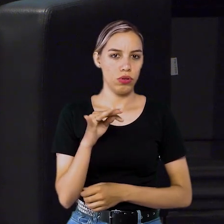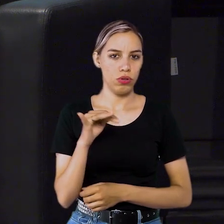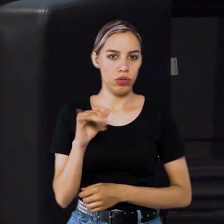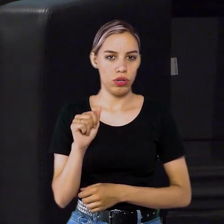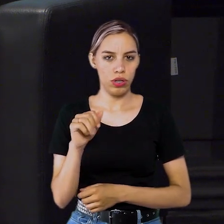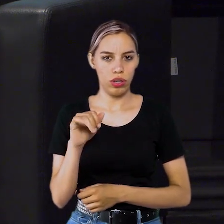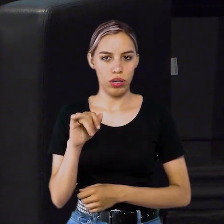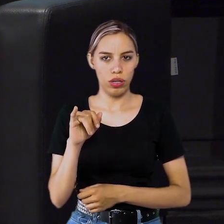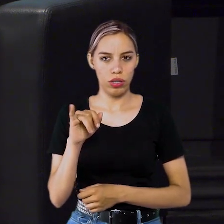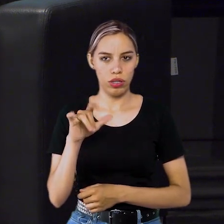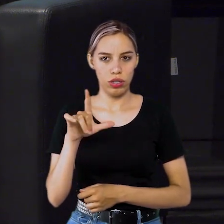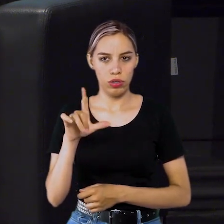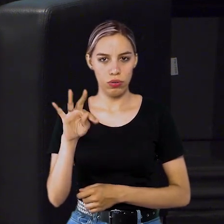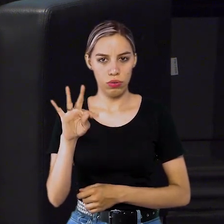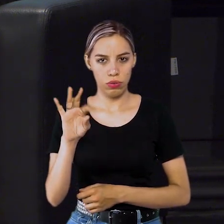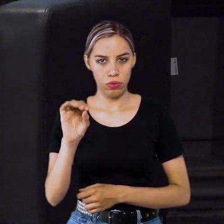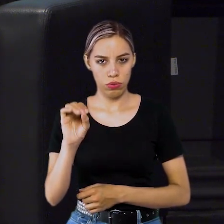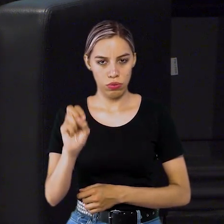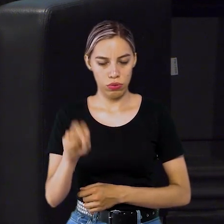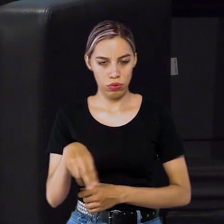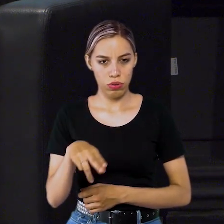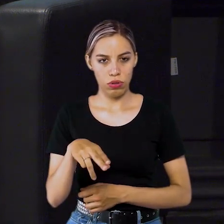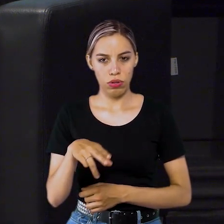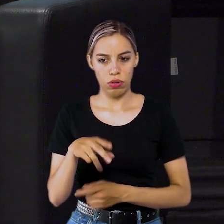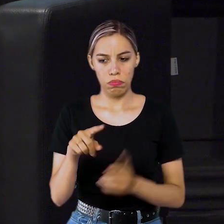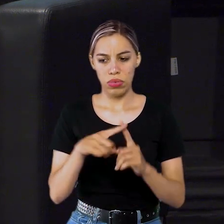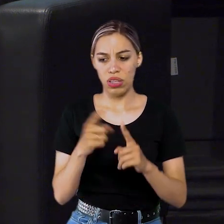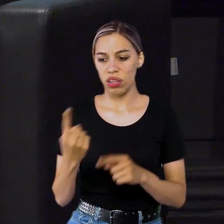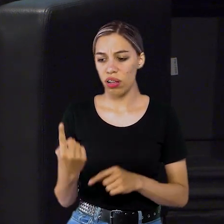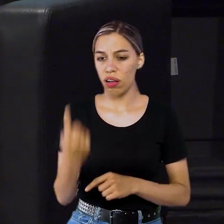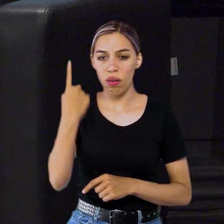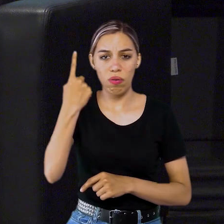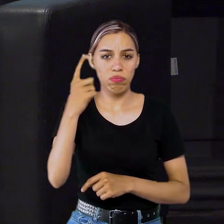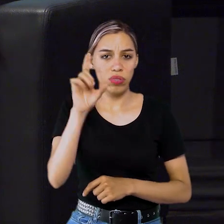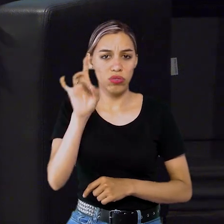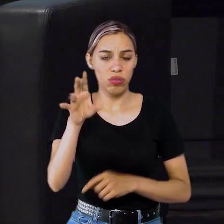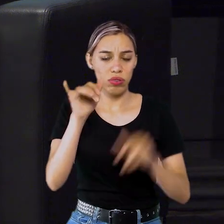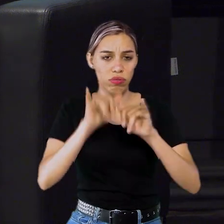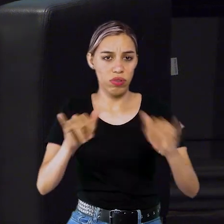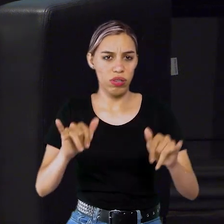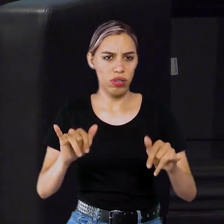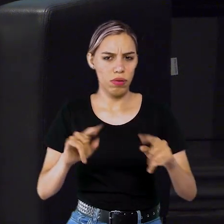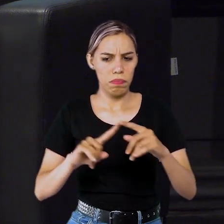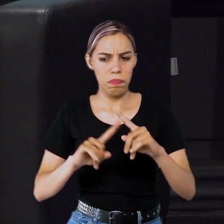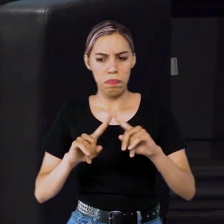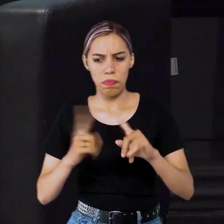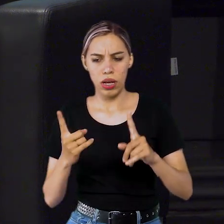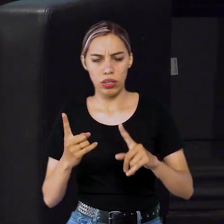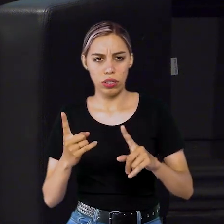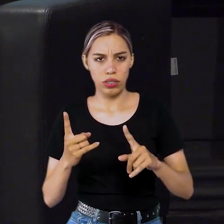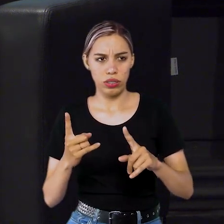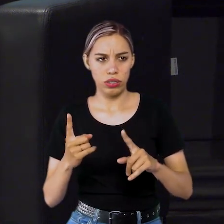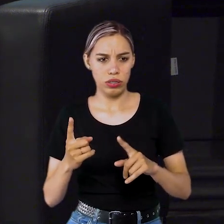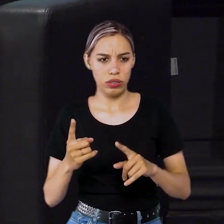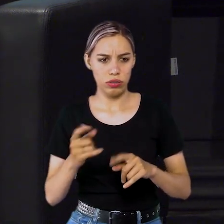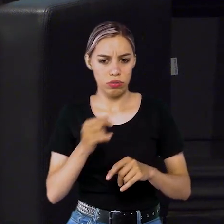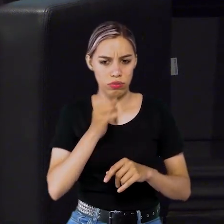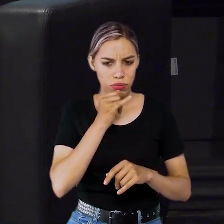só, é um indígena só, né? E os outros? Você é uma pessoa que, pelo